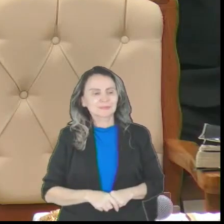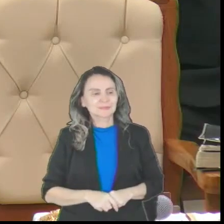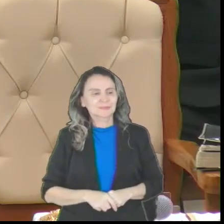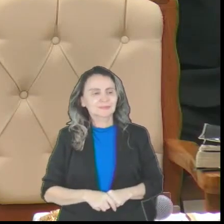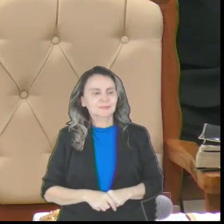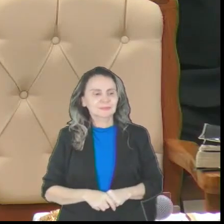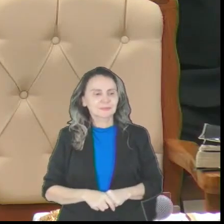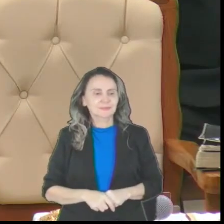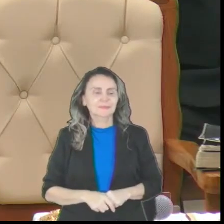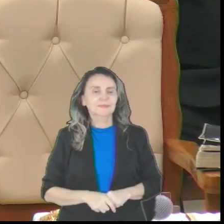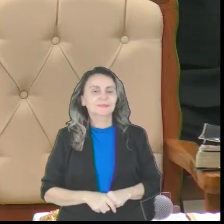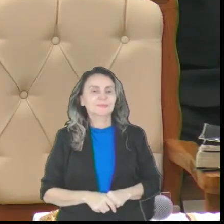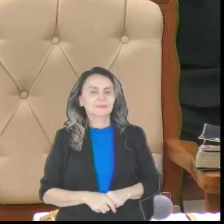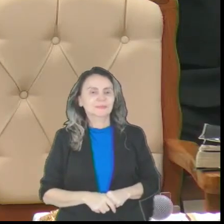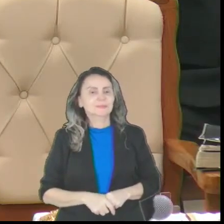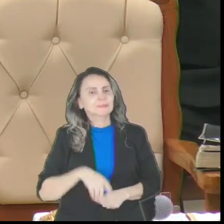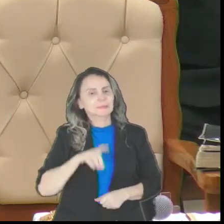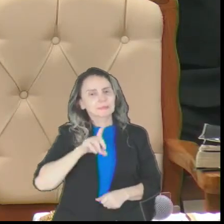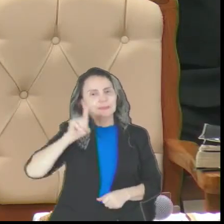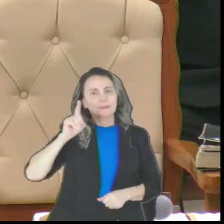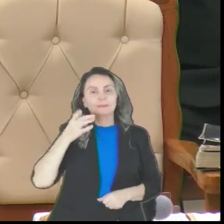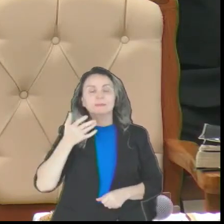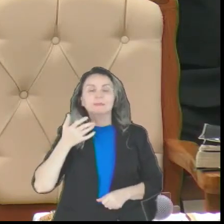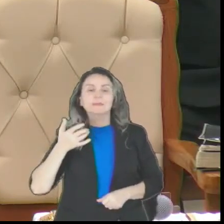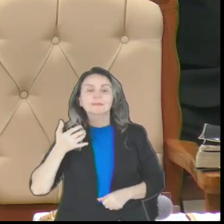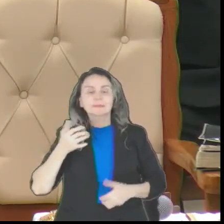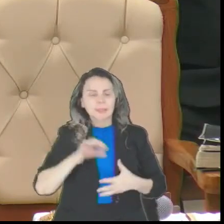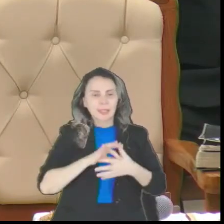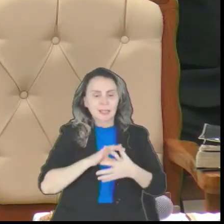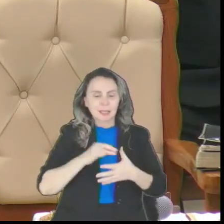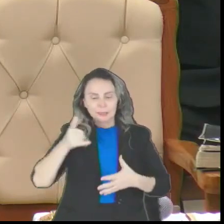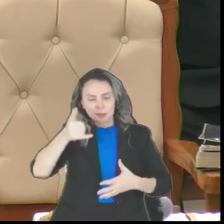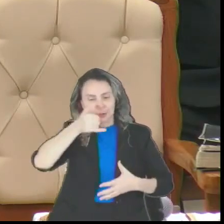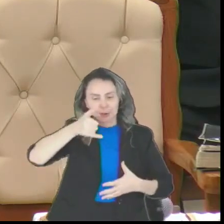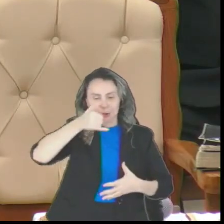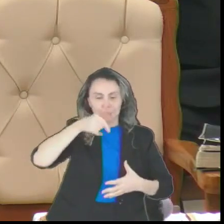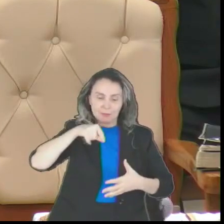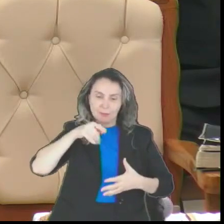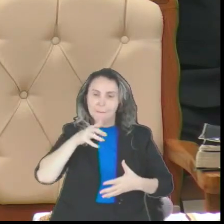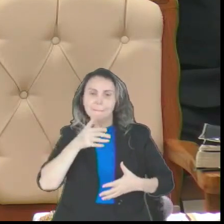Então Deus quer a gordura, o melhor.